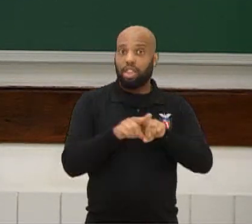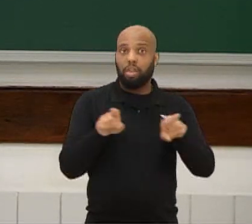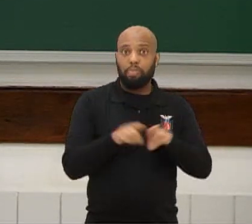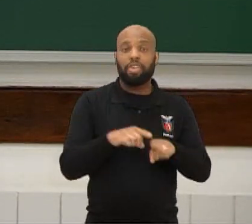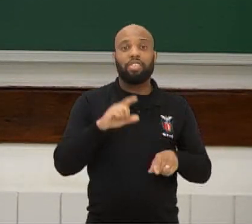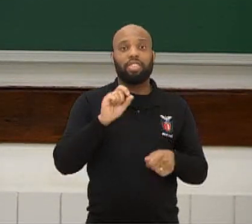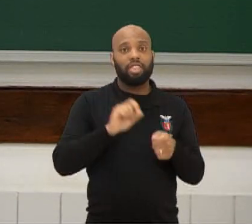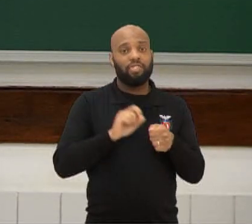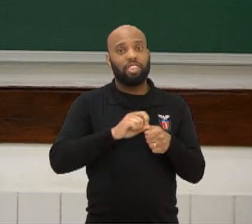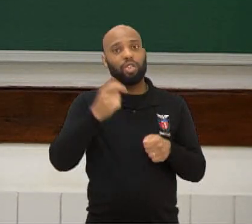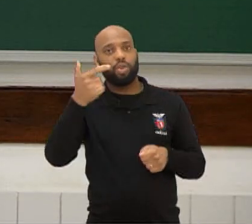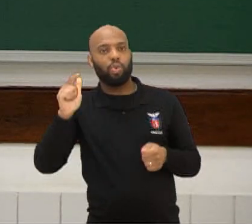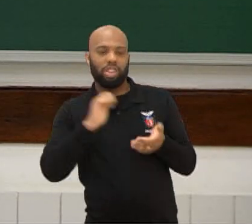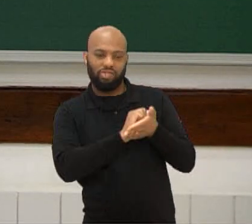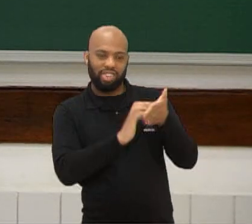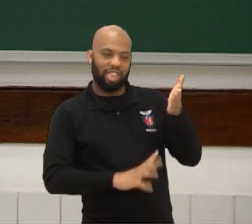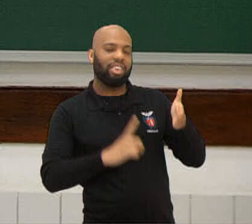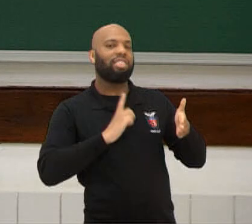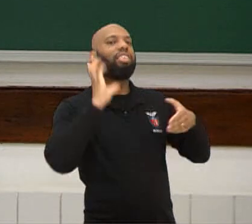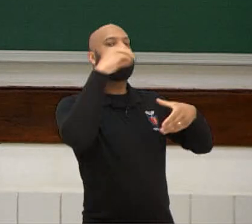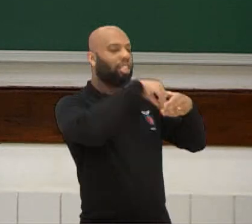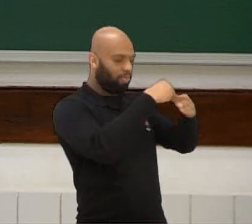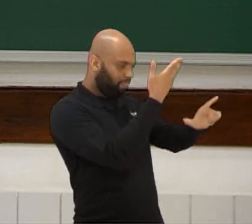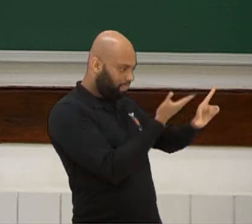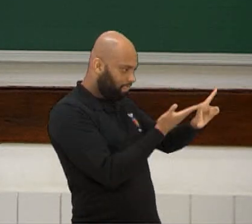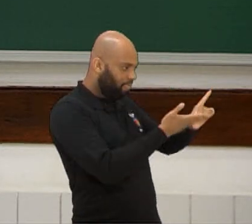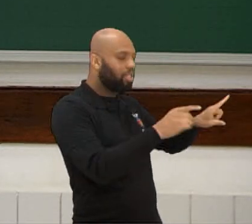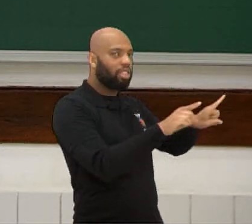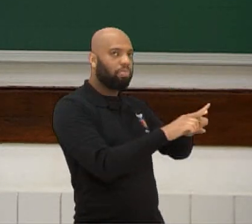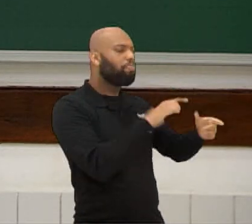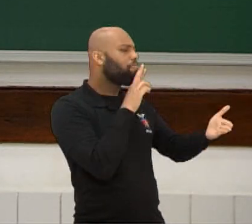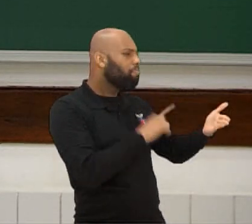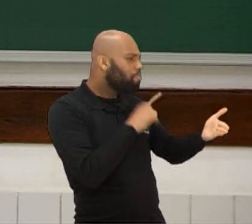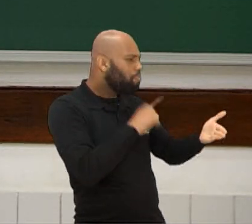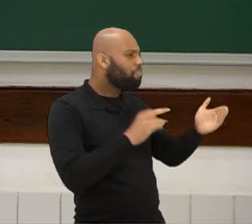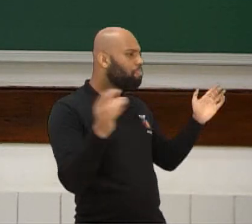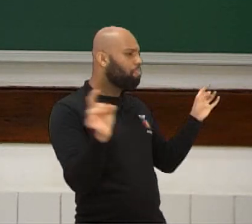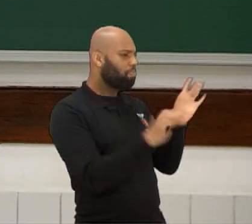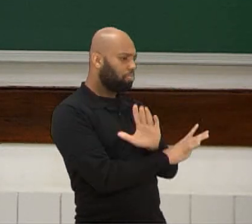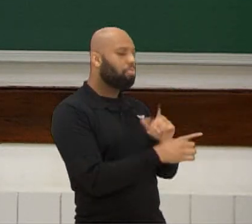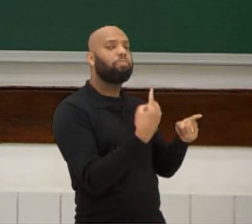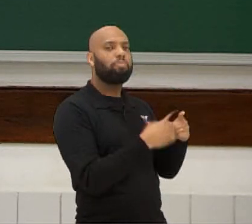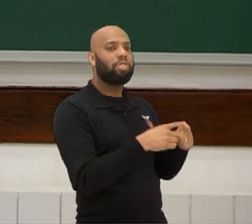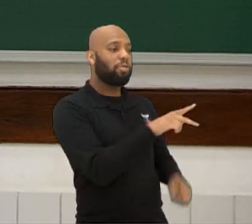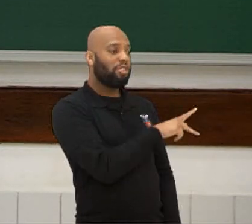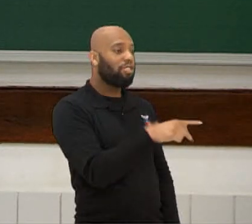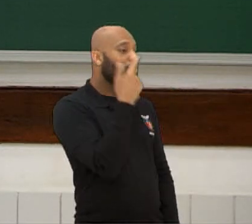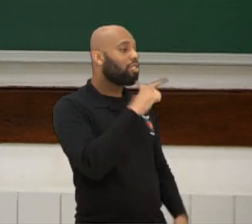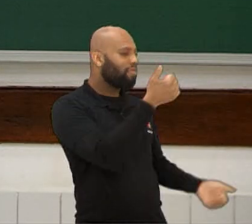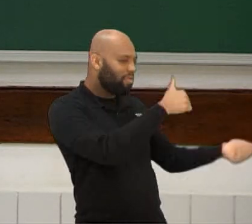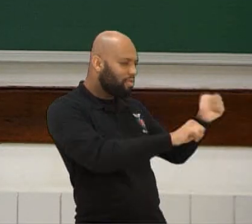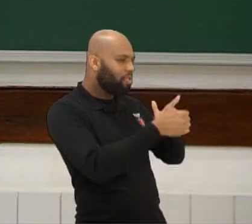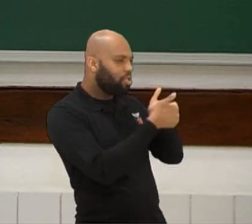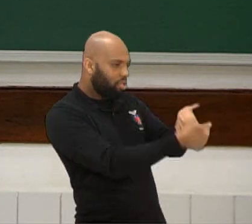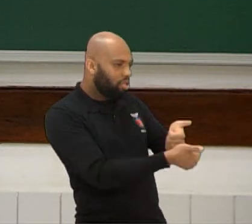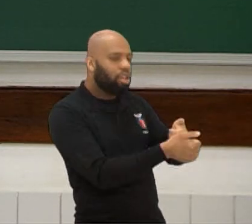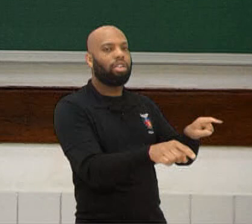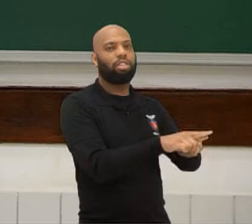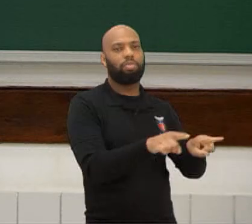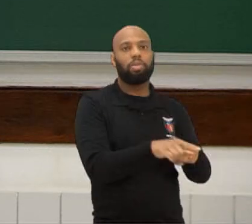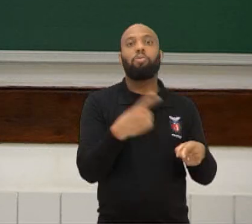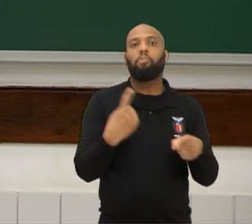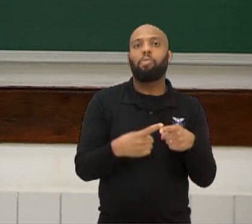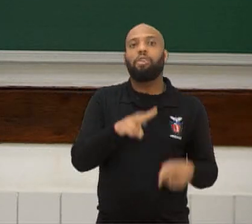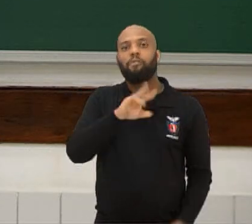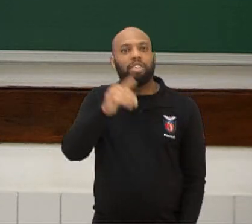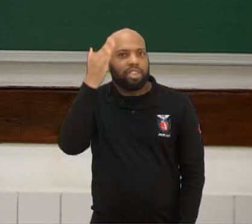as outras atividades que estão disponíveis lá no aplicativo. Realize porque é através delas que o professor consegue te acompanhar. O teu professor vai